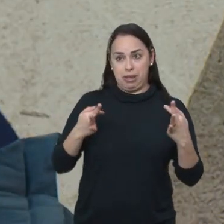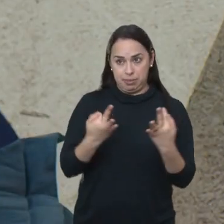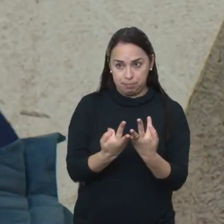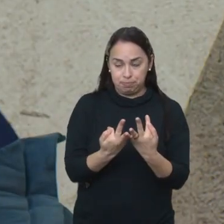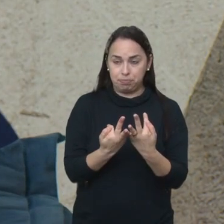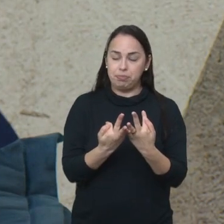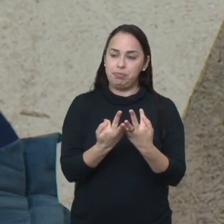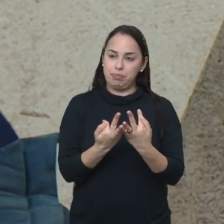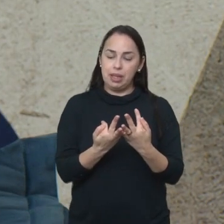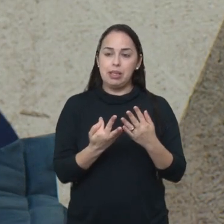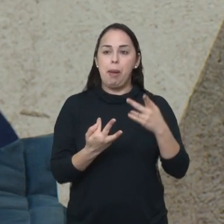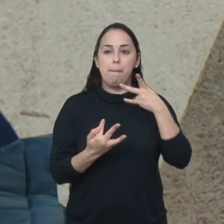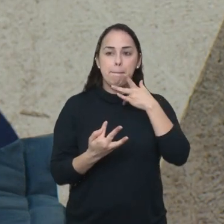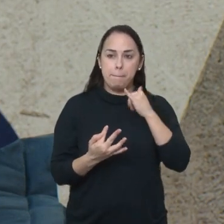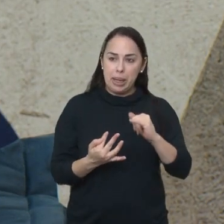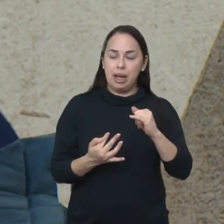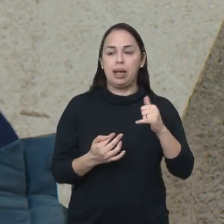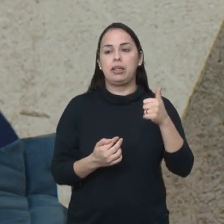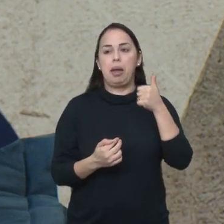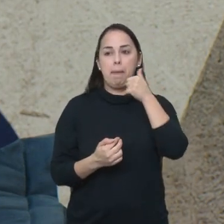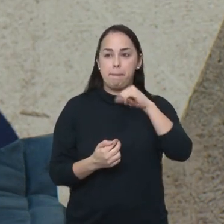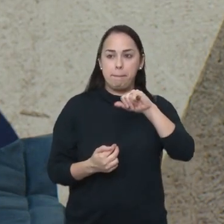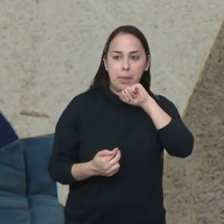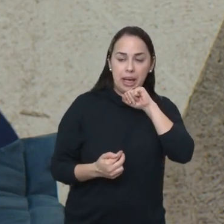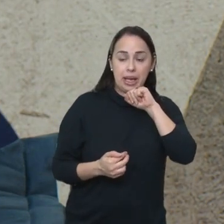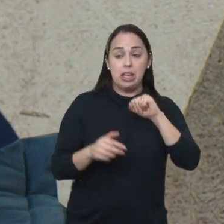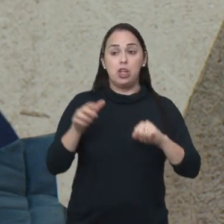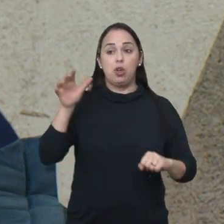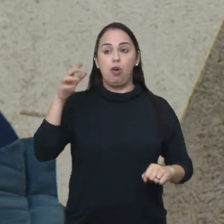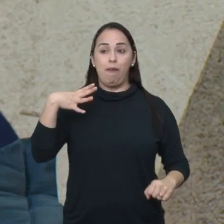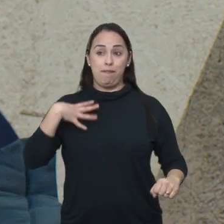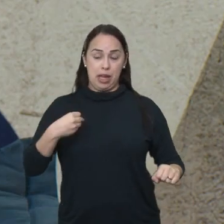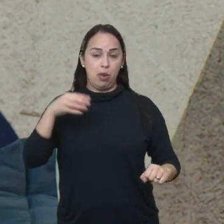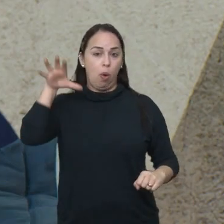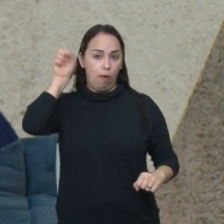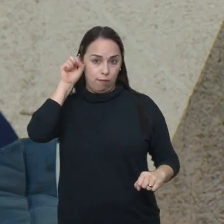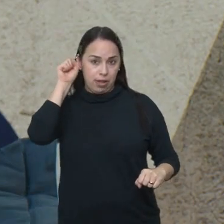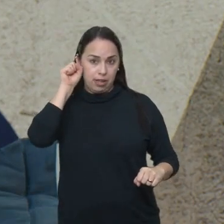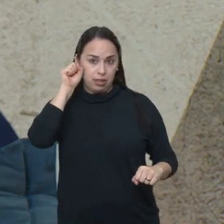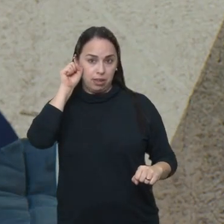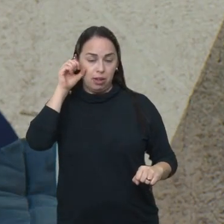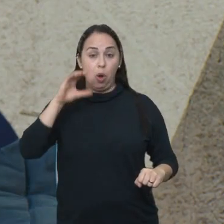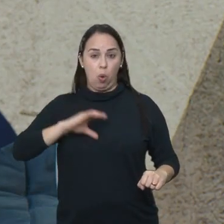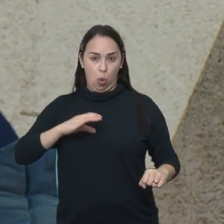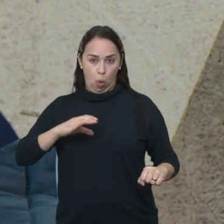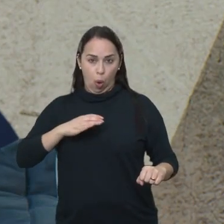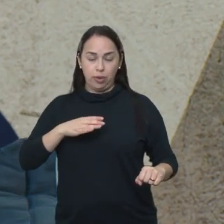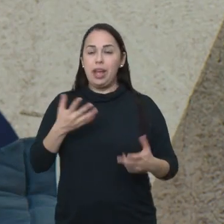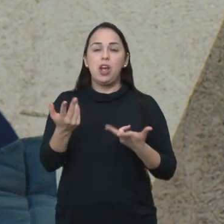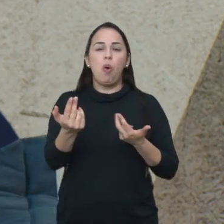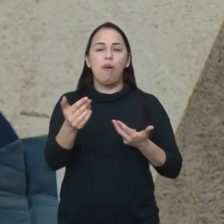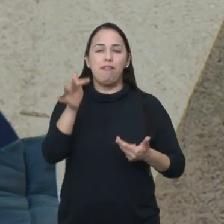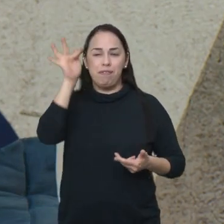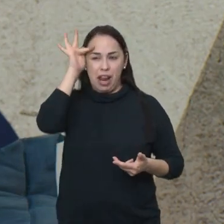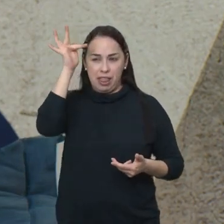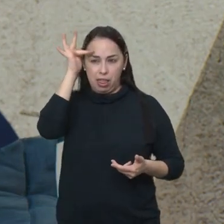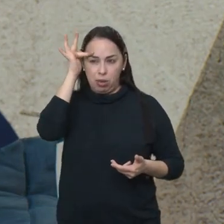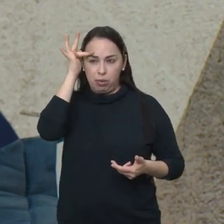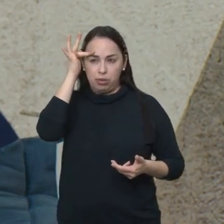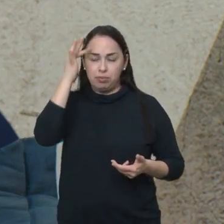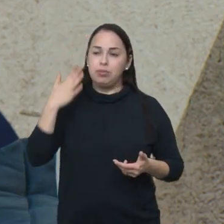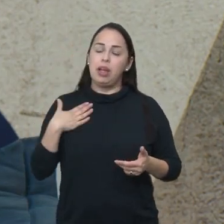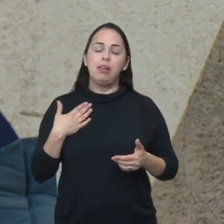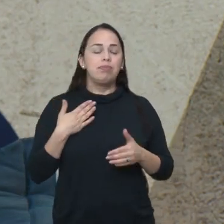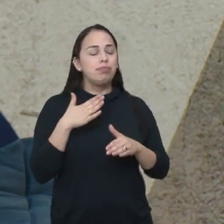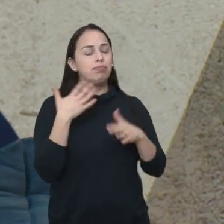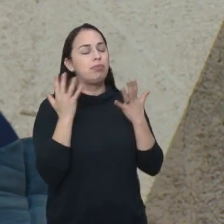Familiares, né? Então, geralmente, se os pais fossem surdos, o filho ouvinte, essa criança coda, como no caso do Luiz